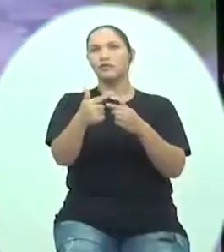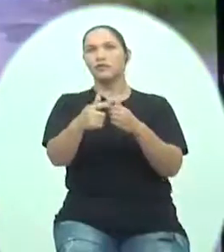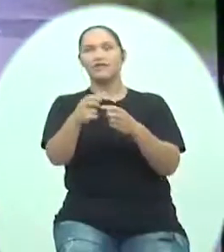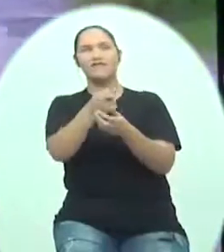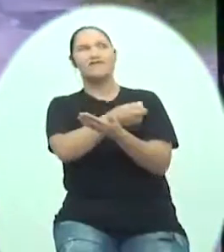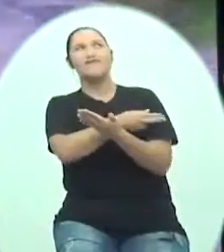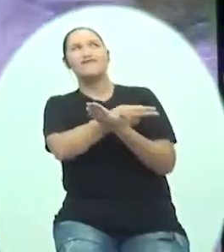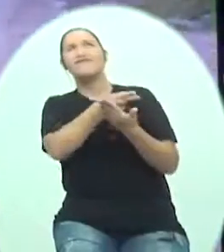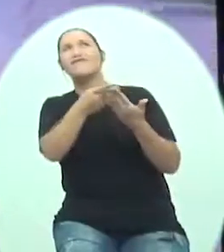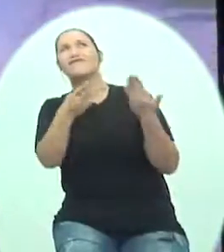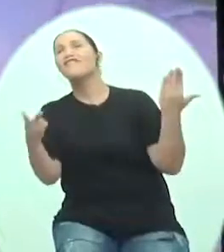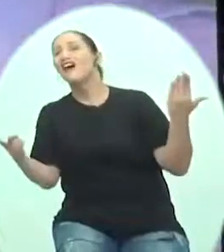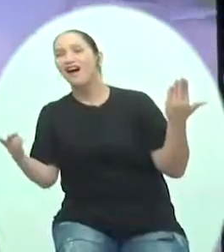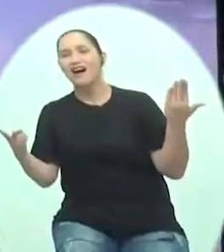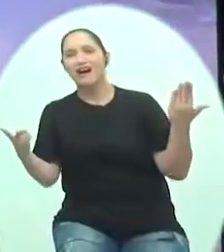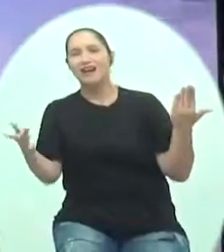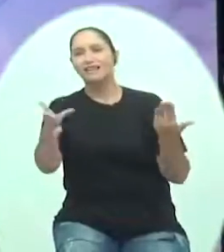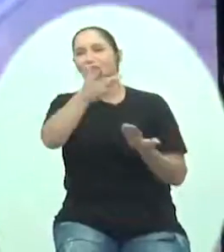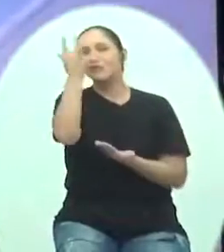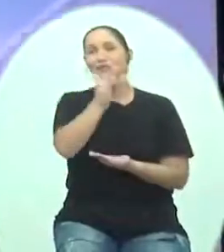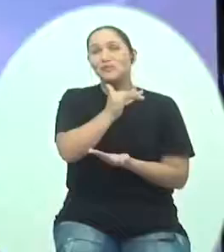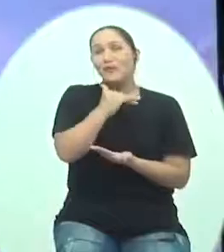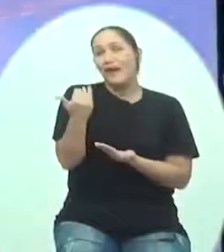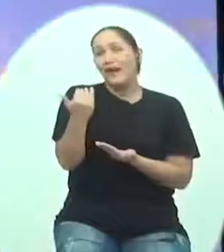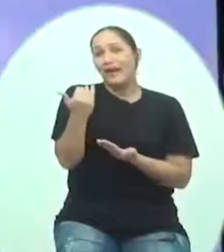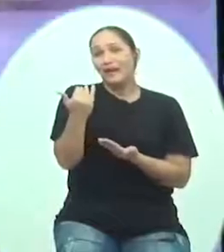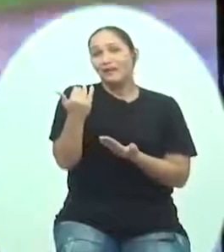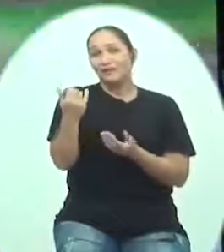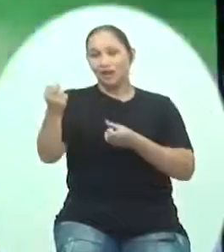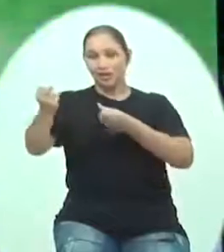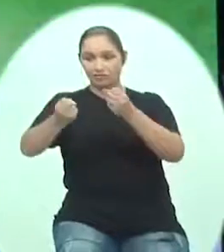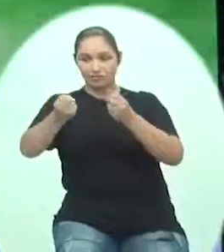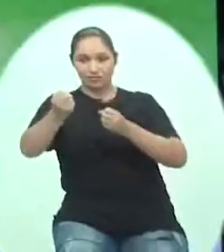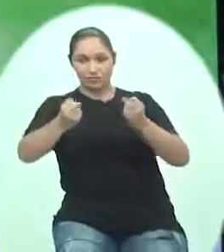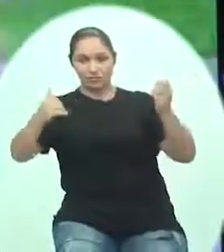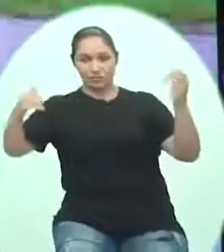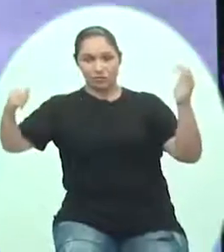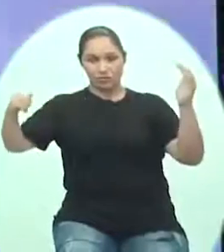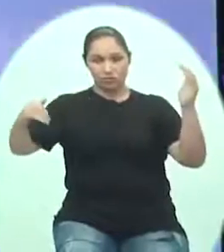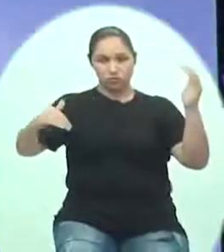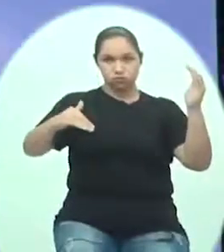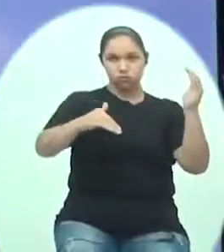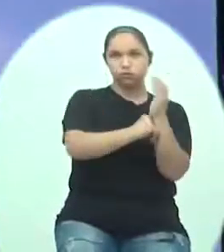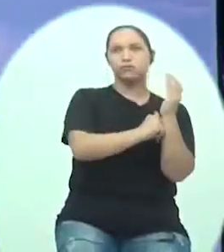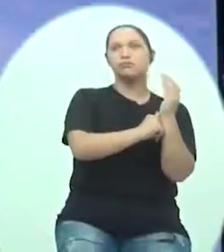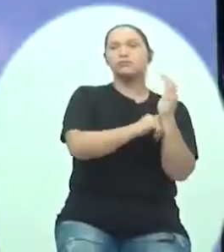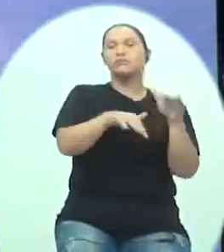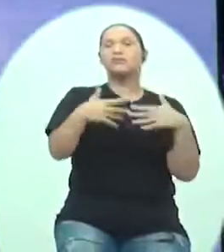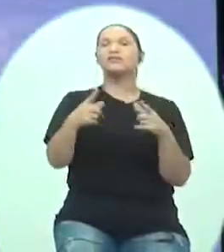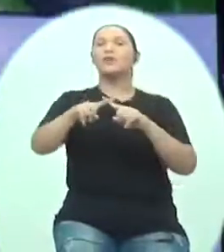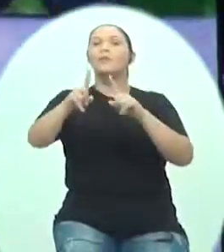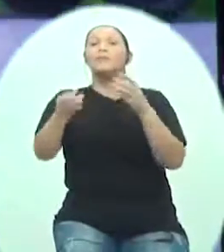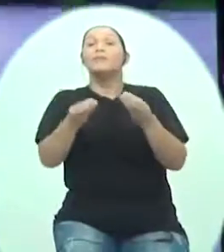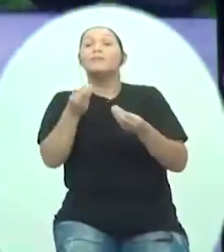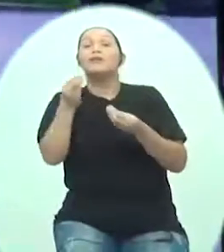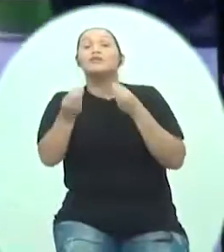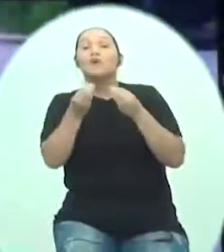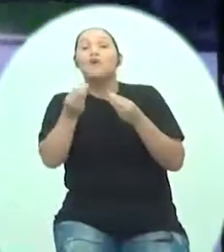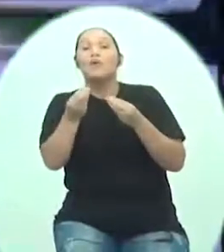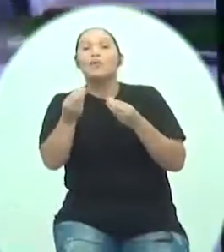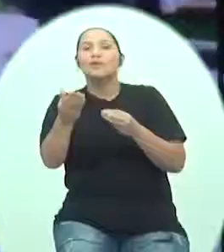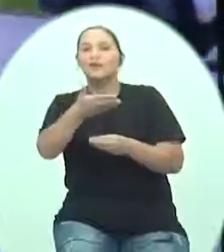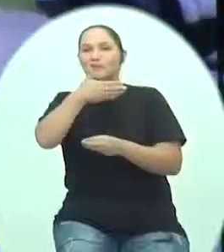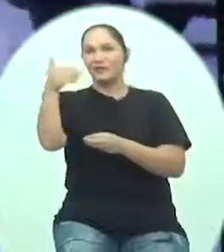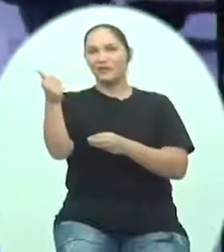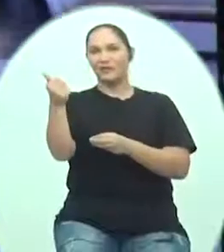local né e e foi feito ali eh lombada e colocado os tachões né